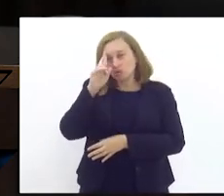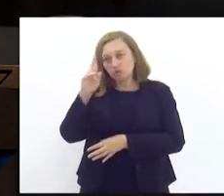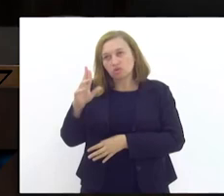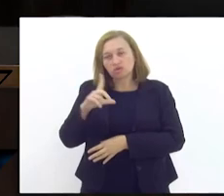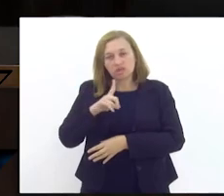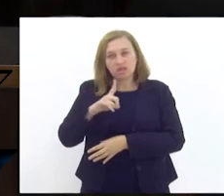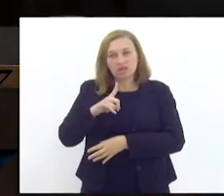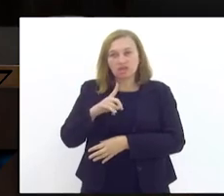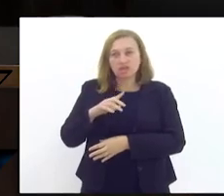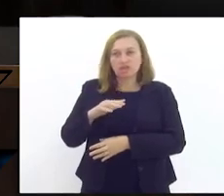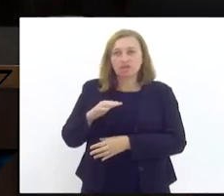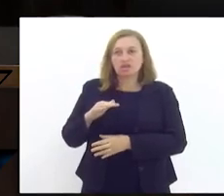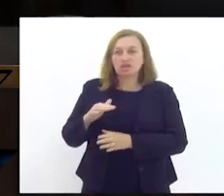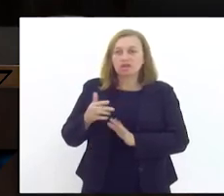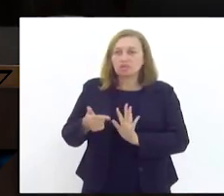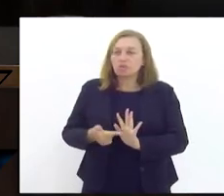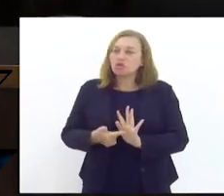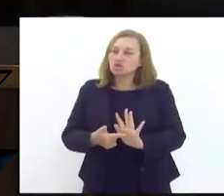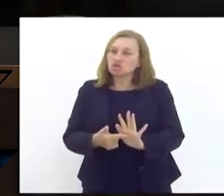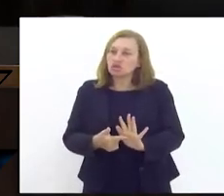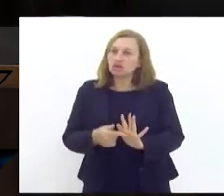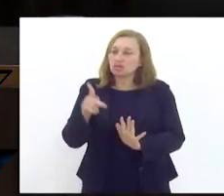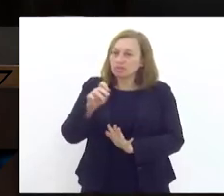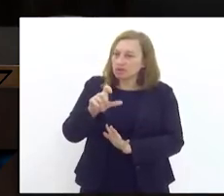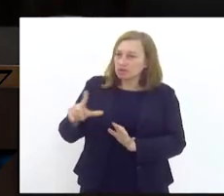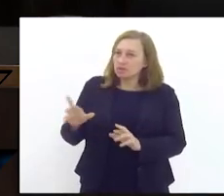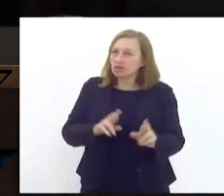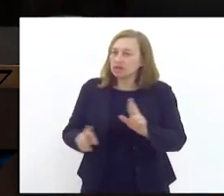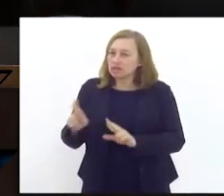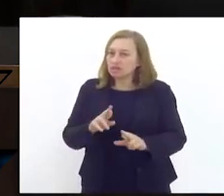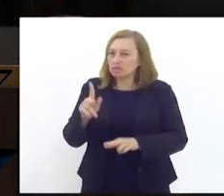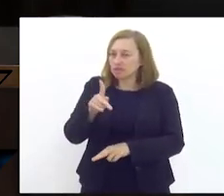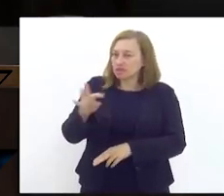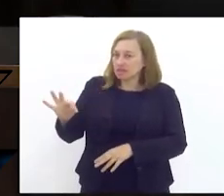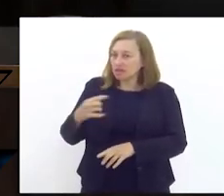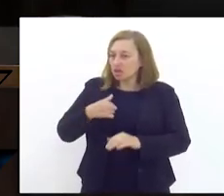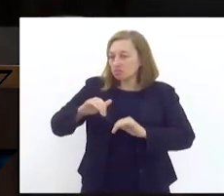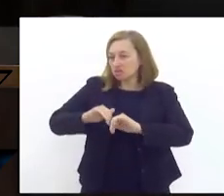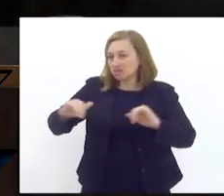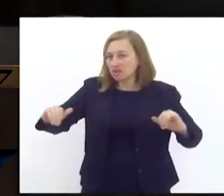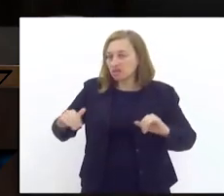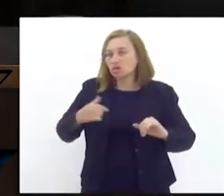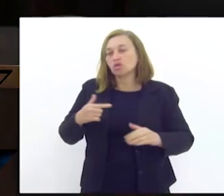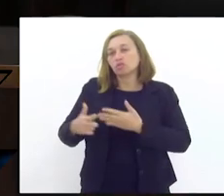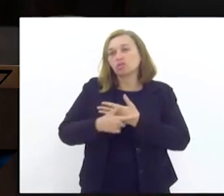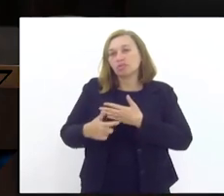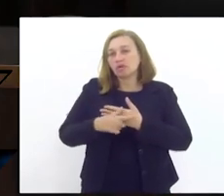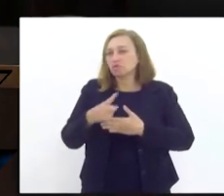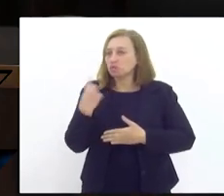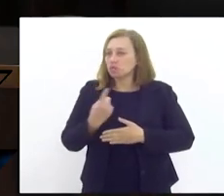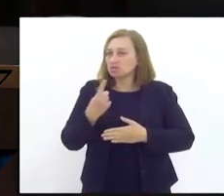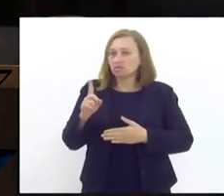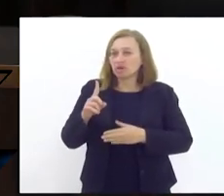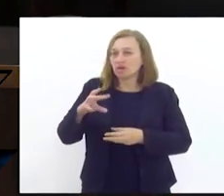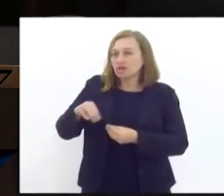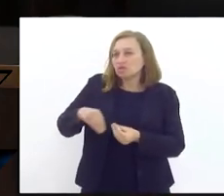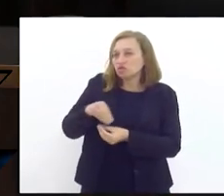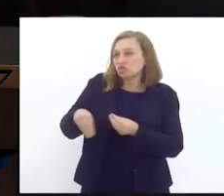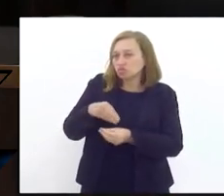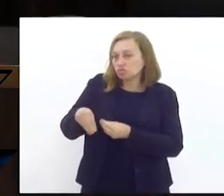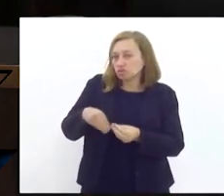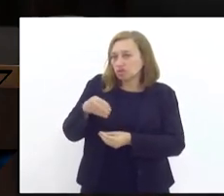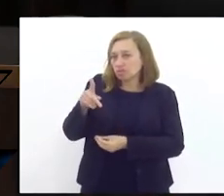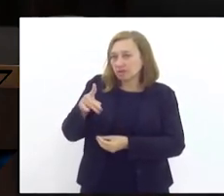destacado o pessoal na sua relação com o PT eu faço questão de partilhar porque o nosso papel enquanto pessoal não é de trabalhar